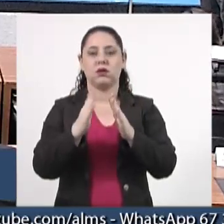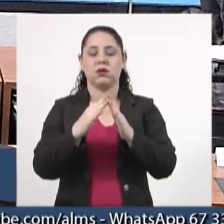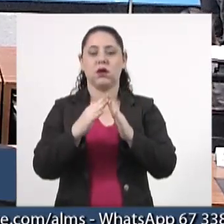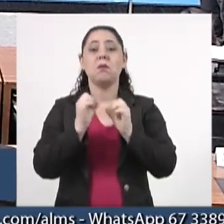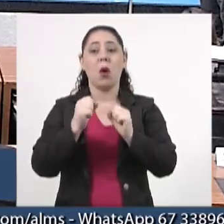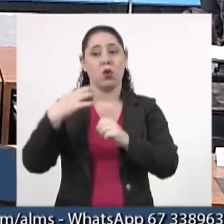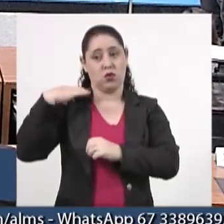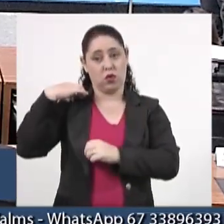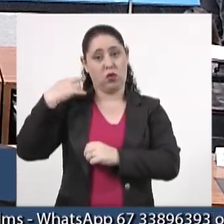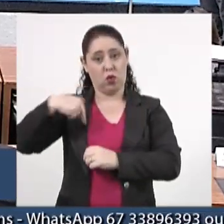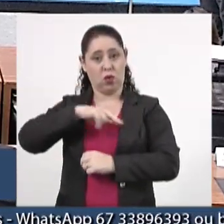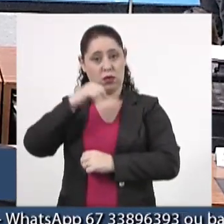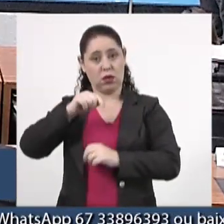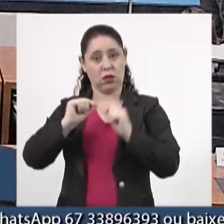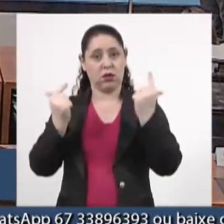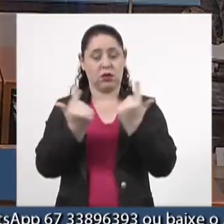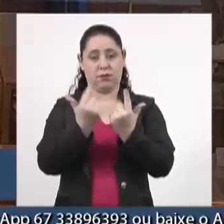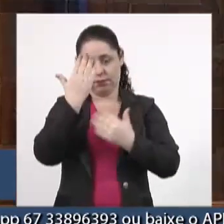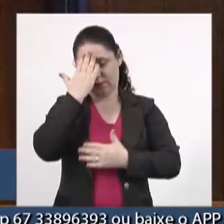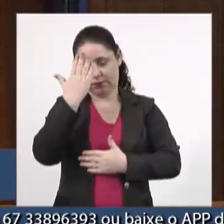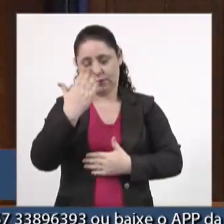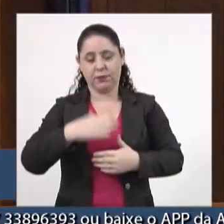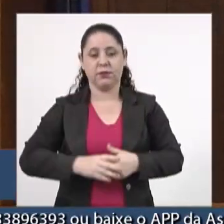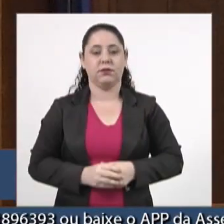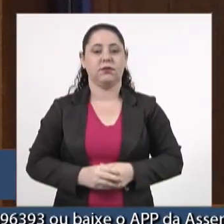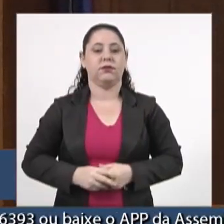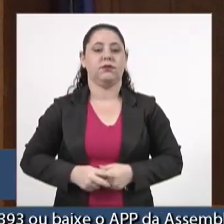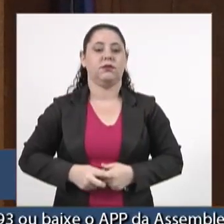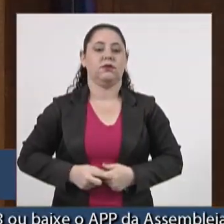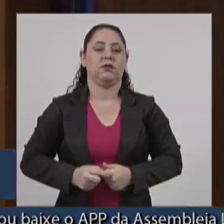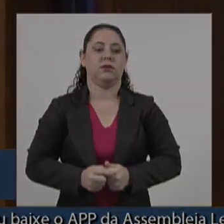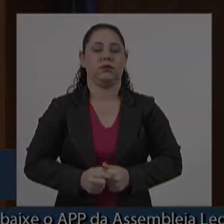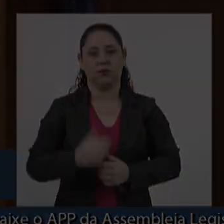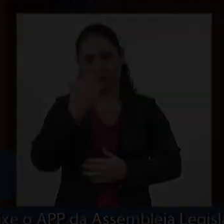contem conosco aqui na Assembleia Legislativa. Muito obrigado. Muito obrigada, deputado.